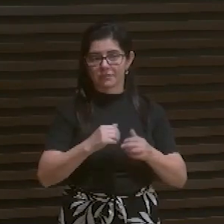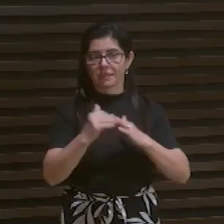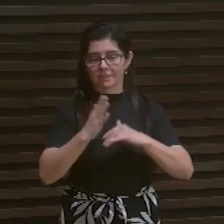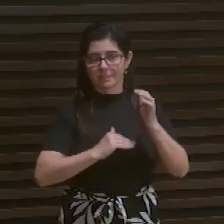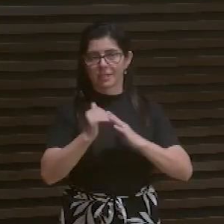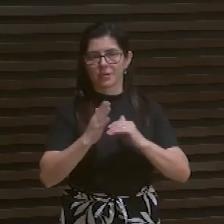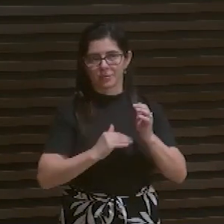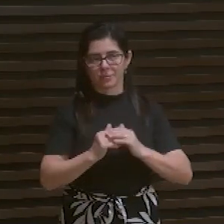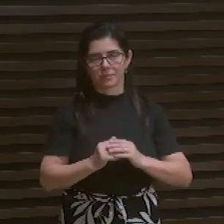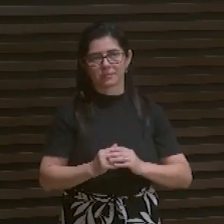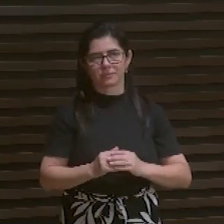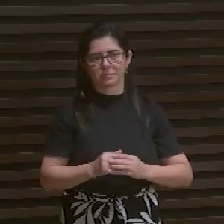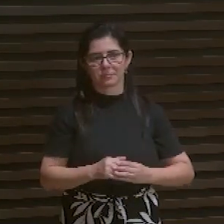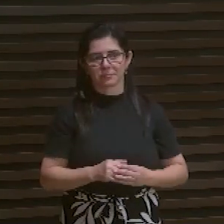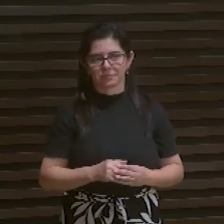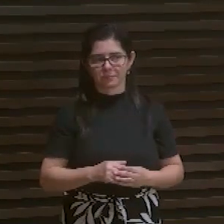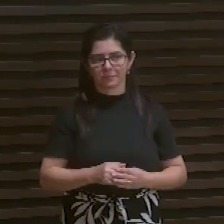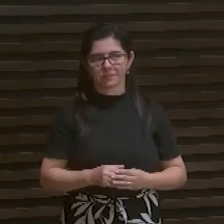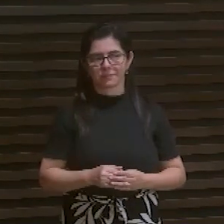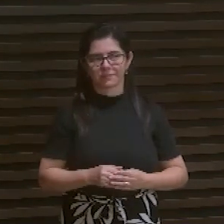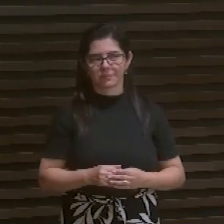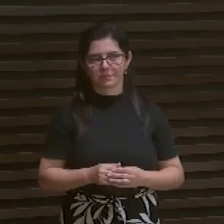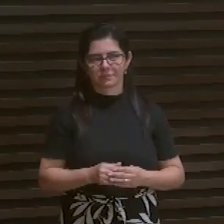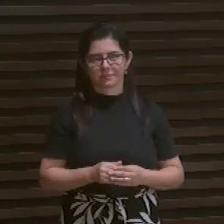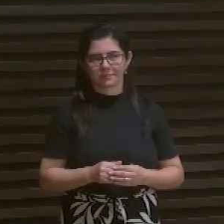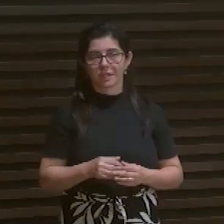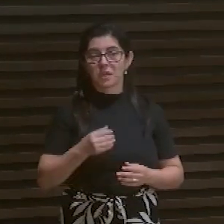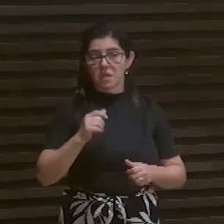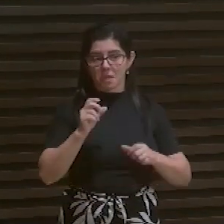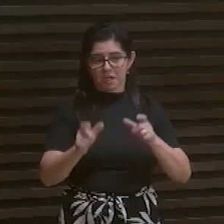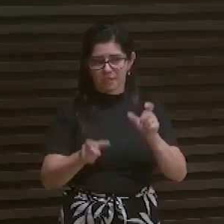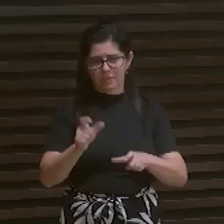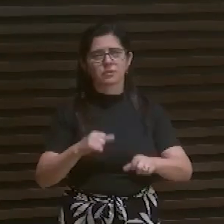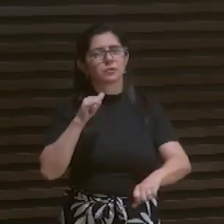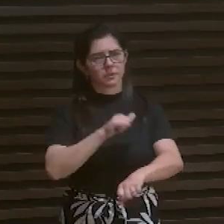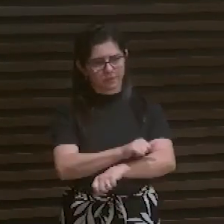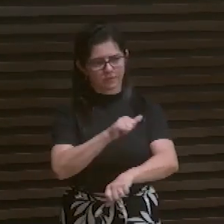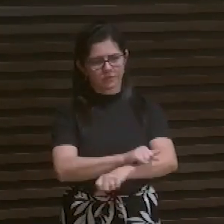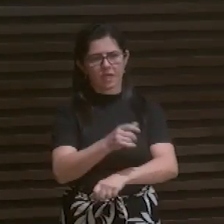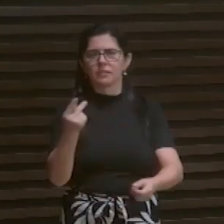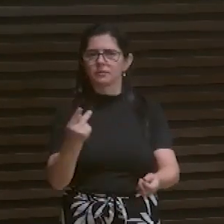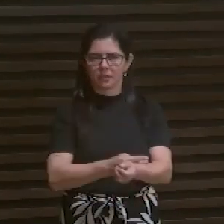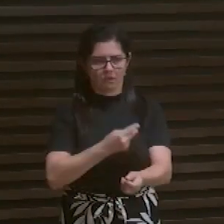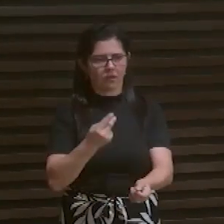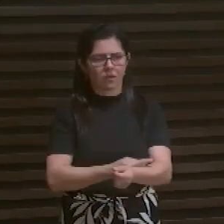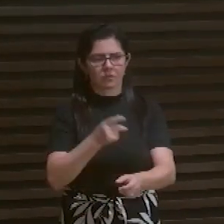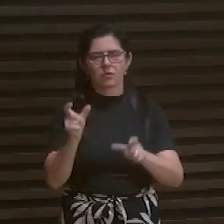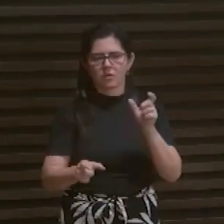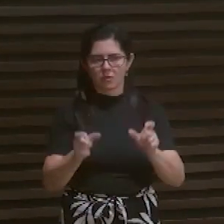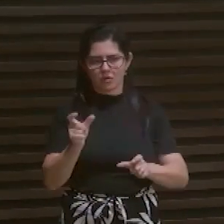nunca homens. Porque homens são falhos, homens erram, homens dependem de